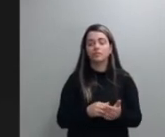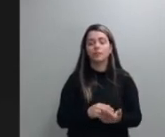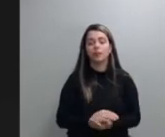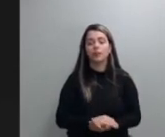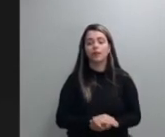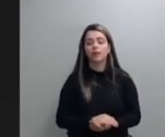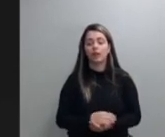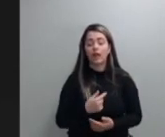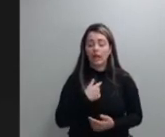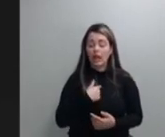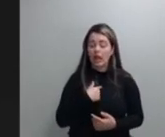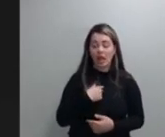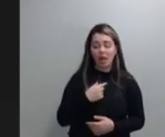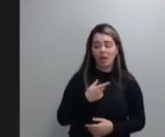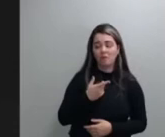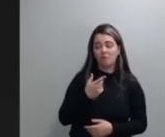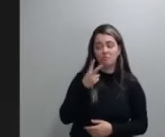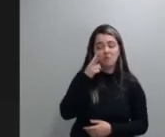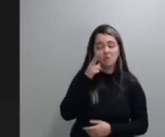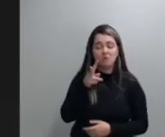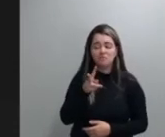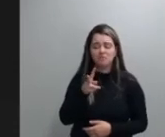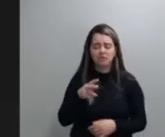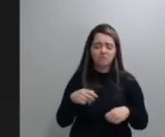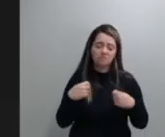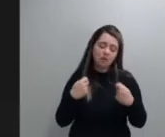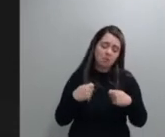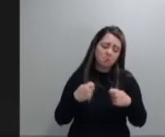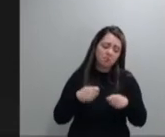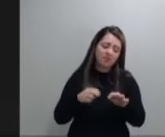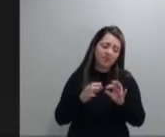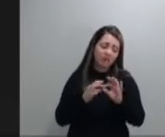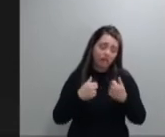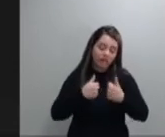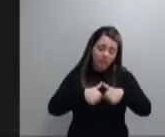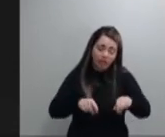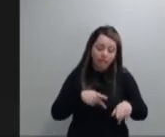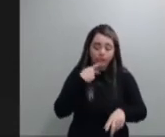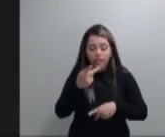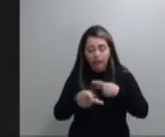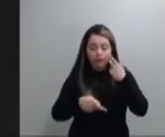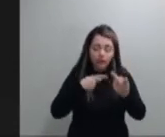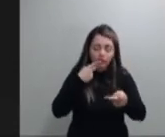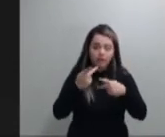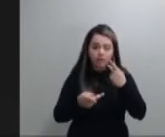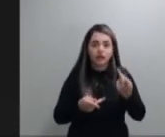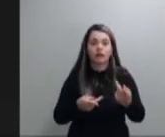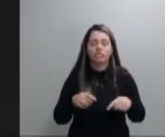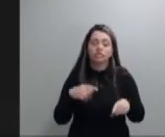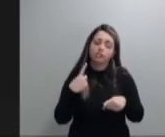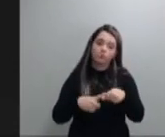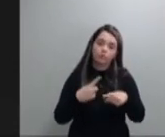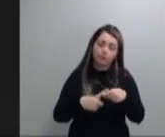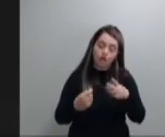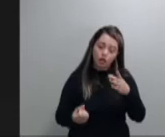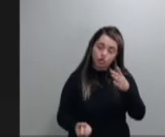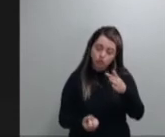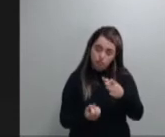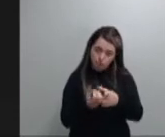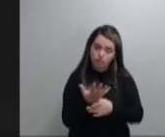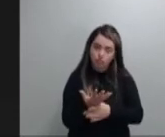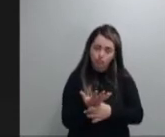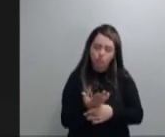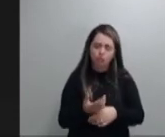necessidade de me alongar nesse ponto porque, obviamente, os recorrentes se insurgem quanto ao ato da comissão, à segunda